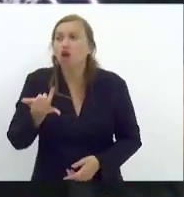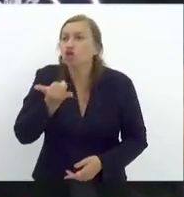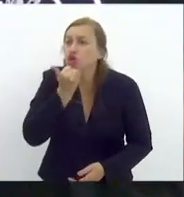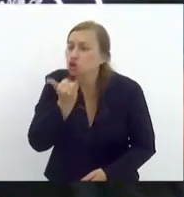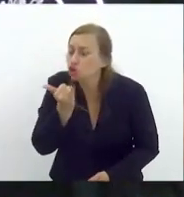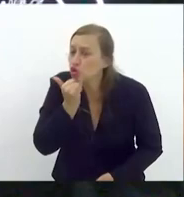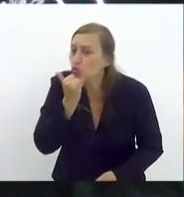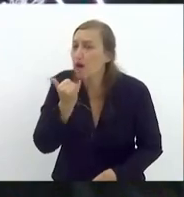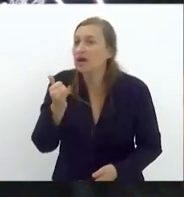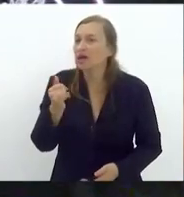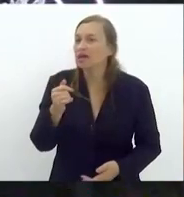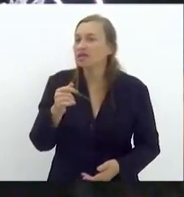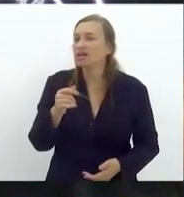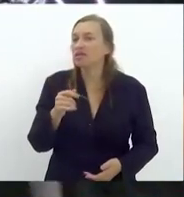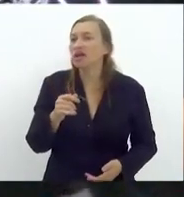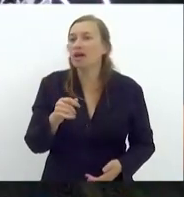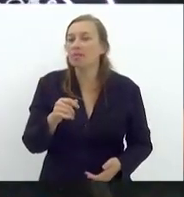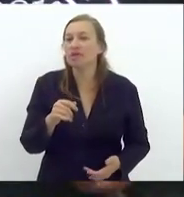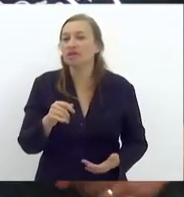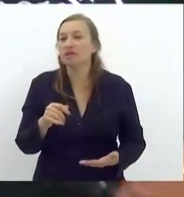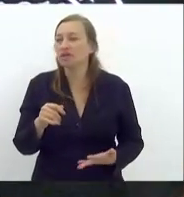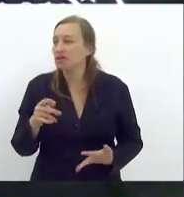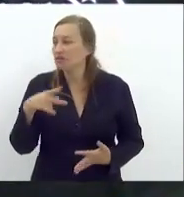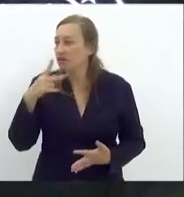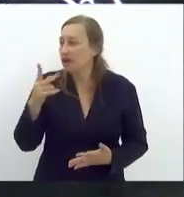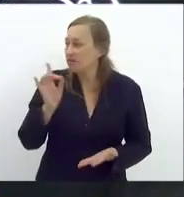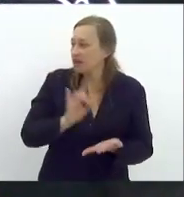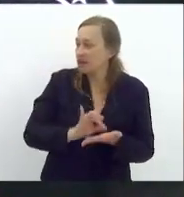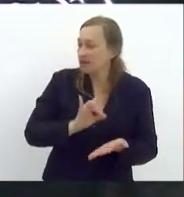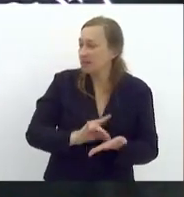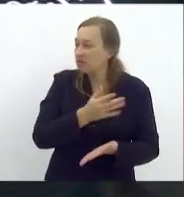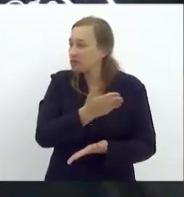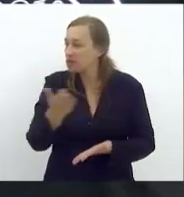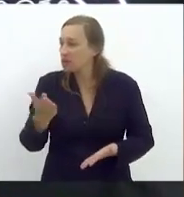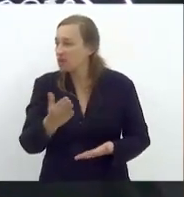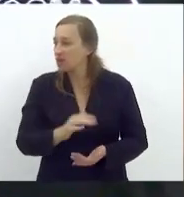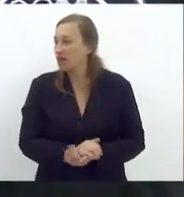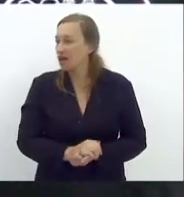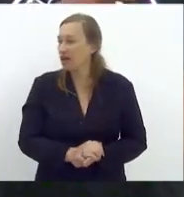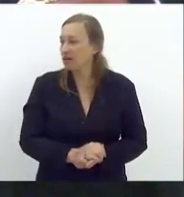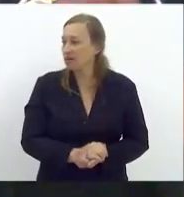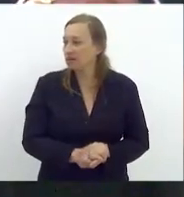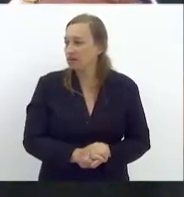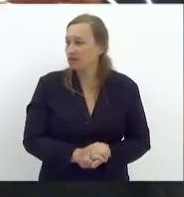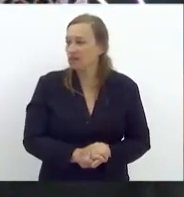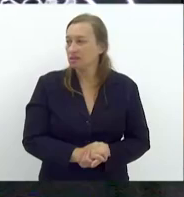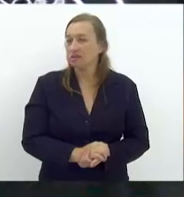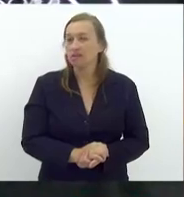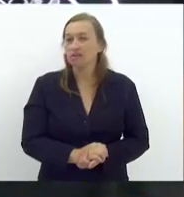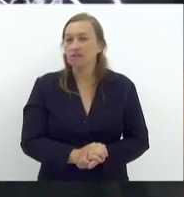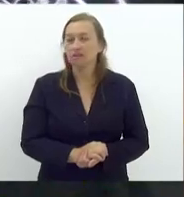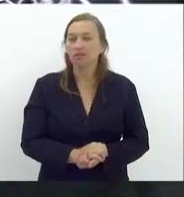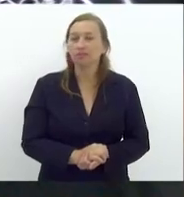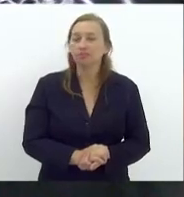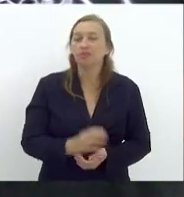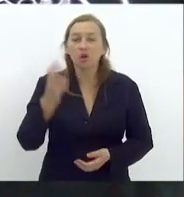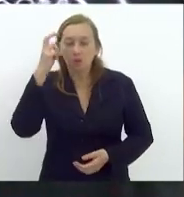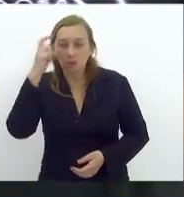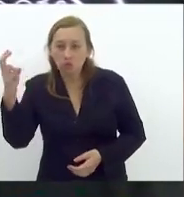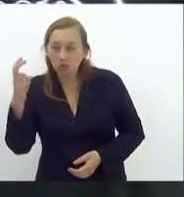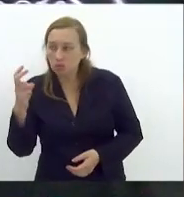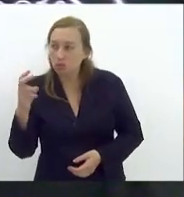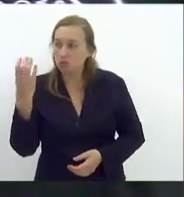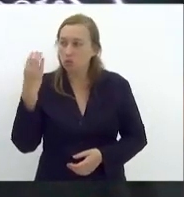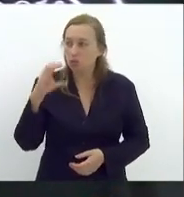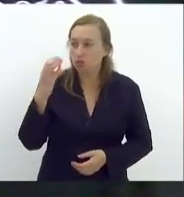rasta vim aqui para falar a verdade para vocês e o terceiro e o terceiro papo que eu quero dar é o seguinte que lá no nosso Fórum de Cultura Urbana de Niterói tá rolando